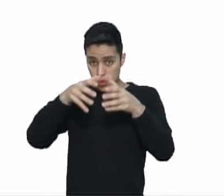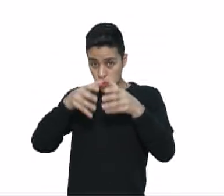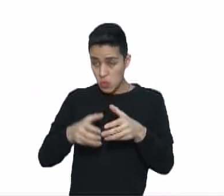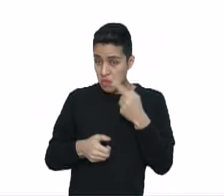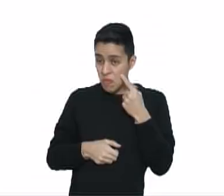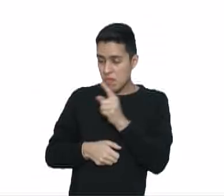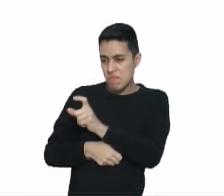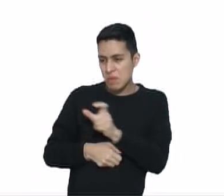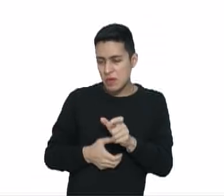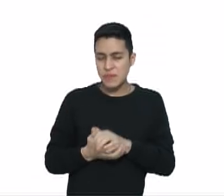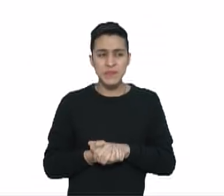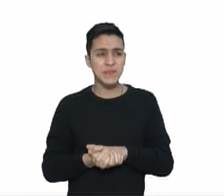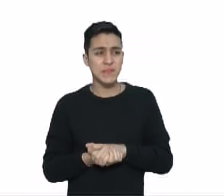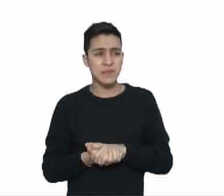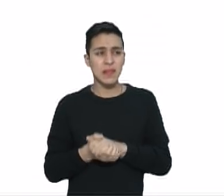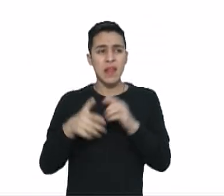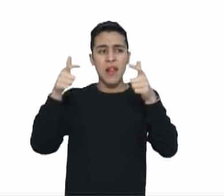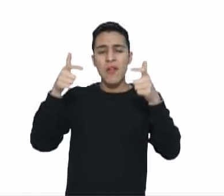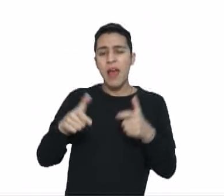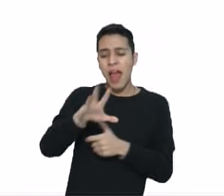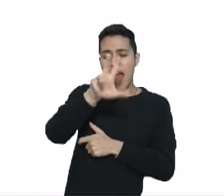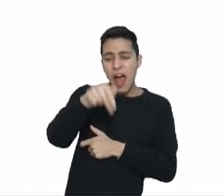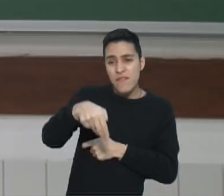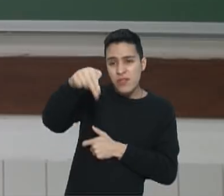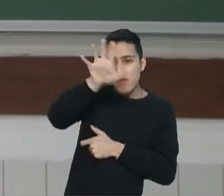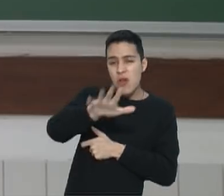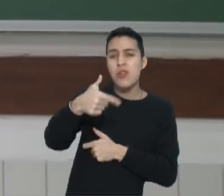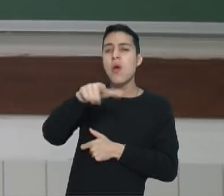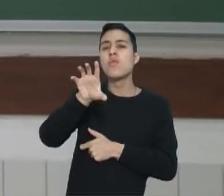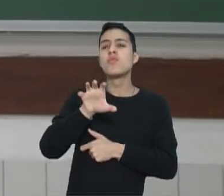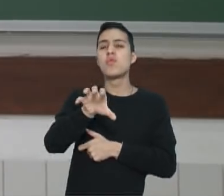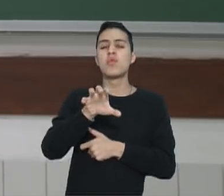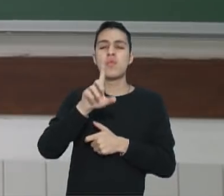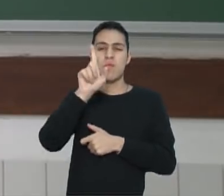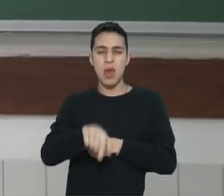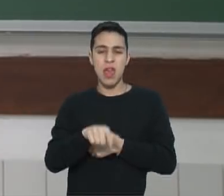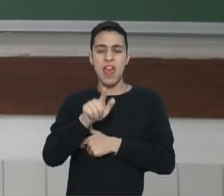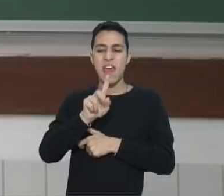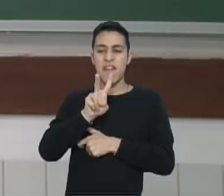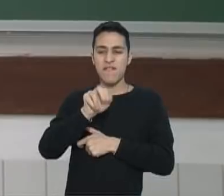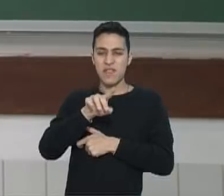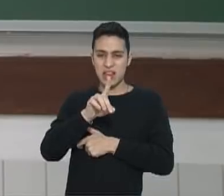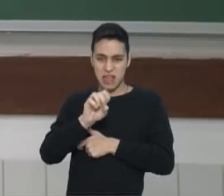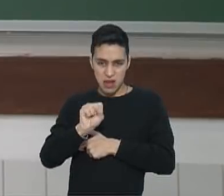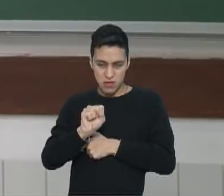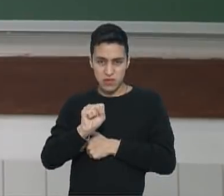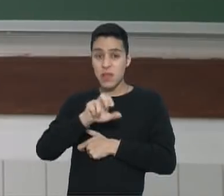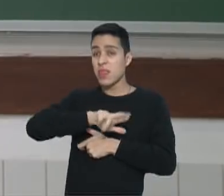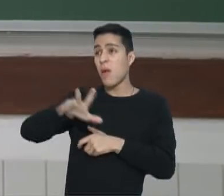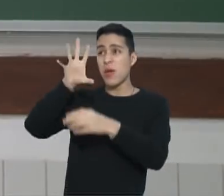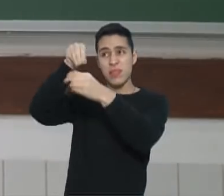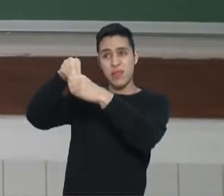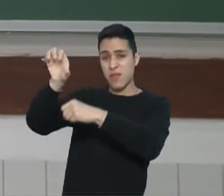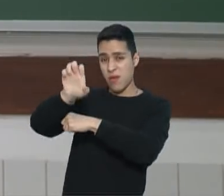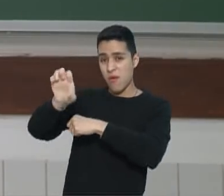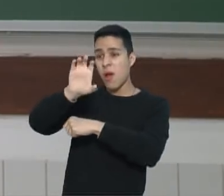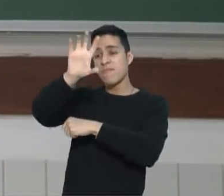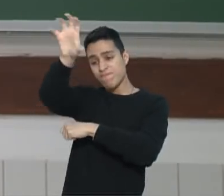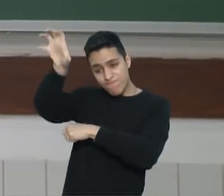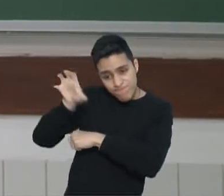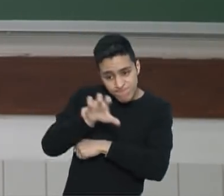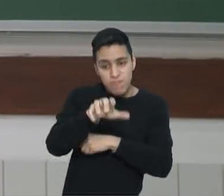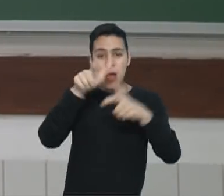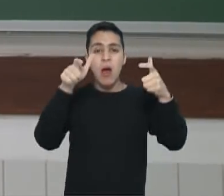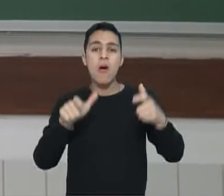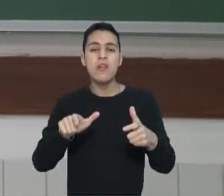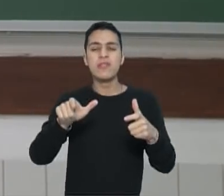jutos. No norte da África, os vândalos, que eu falei que é o único grupo que não vai se fixar na Europa, vai ficar no norte da